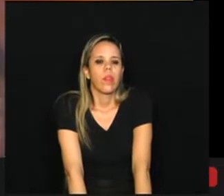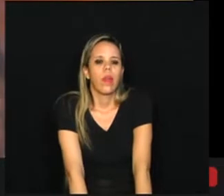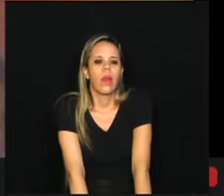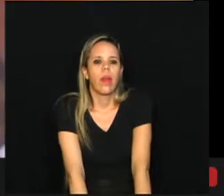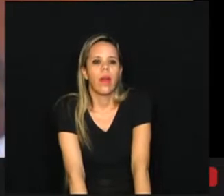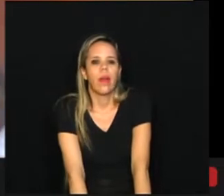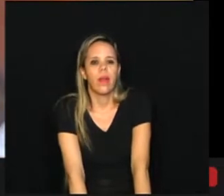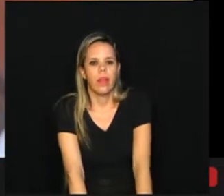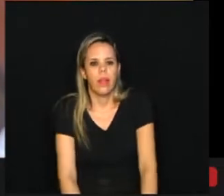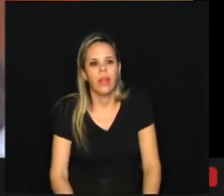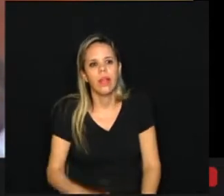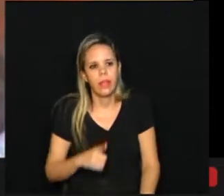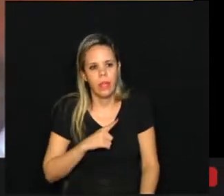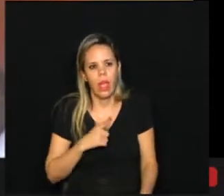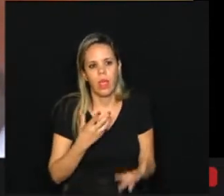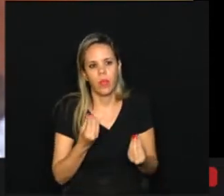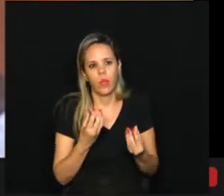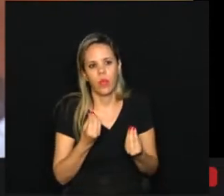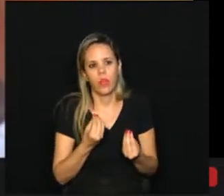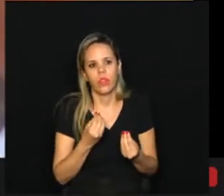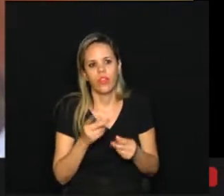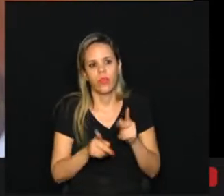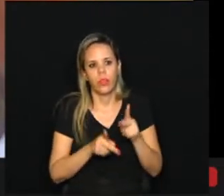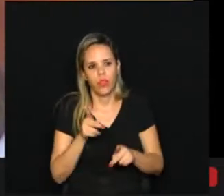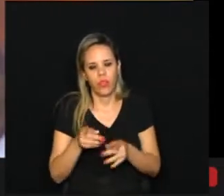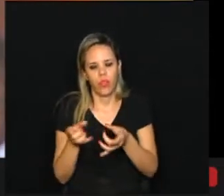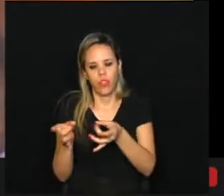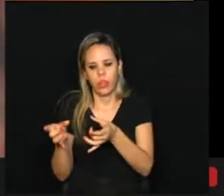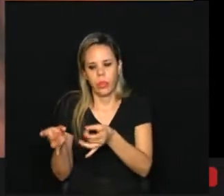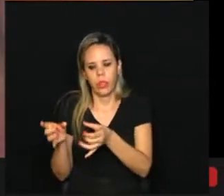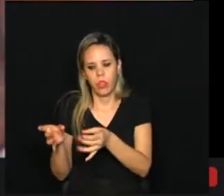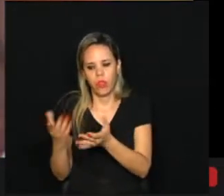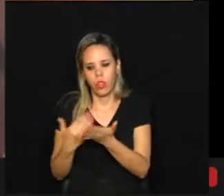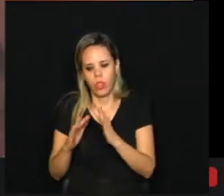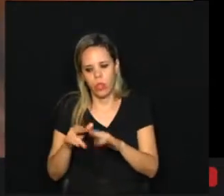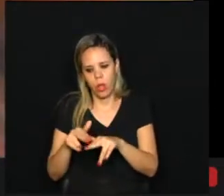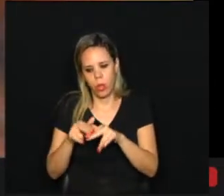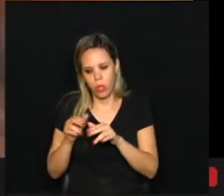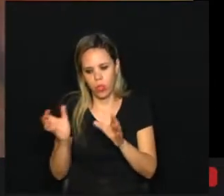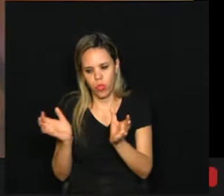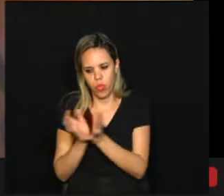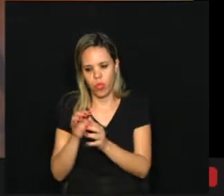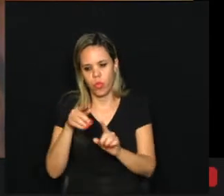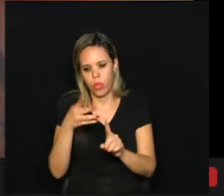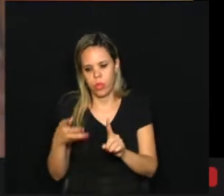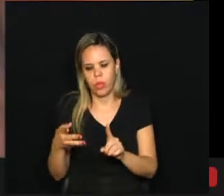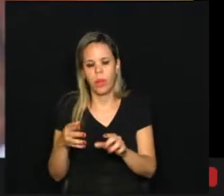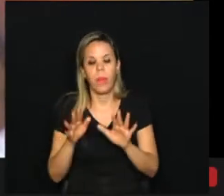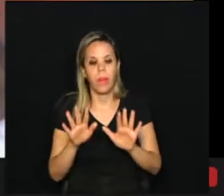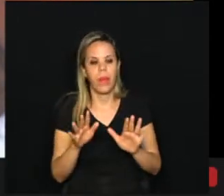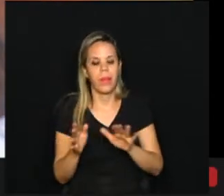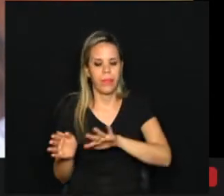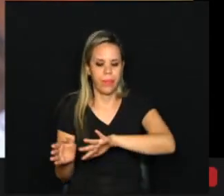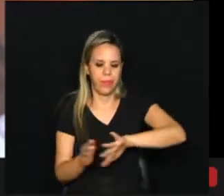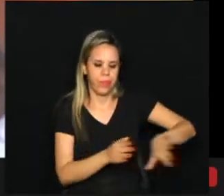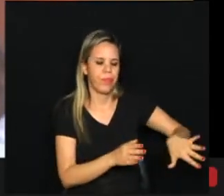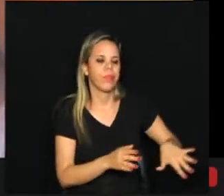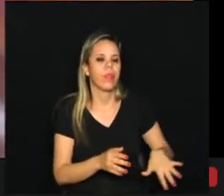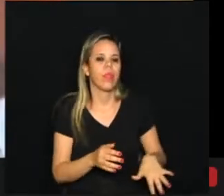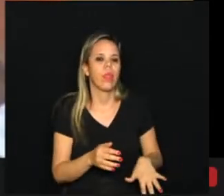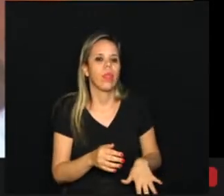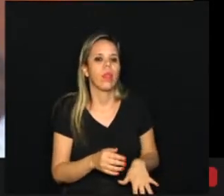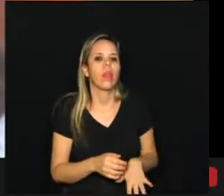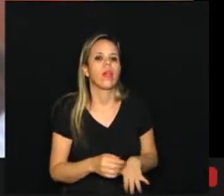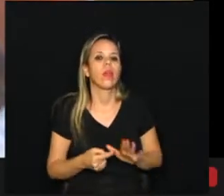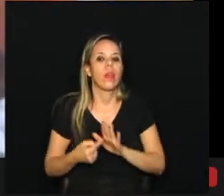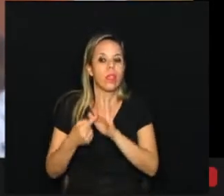grande evasão escolar por parte dessas pessoas. E aí, a exposição que ela fez nas redes só veio